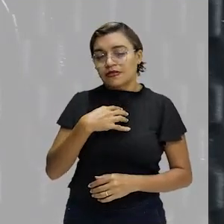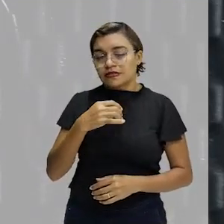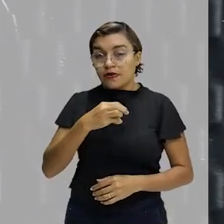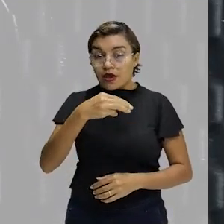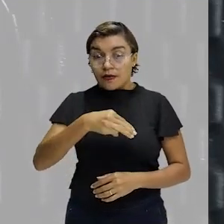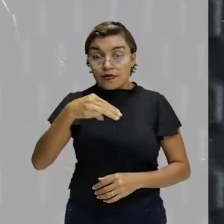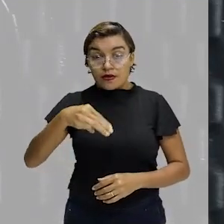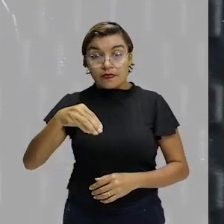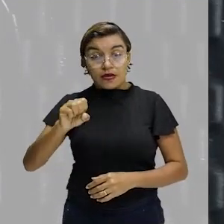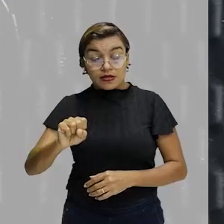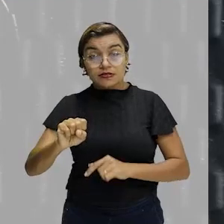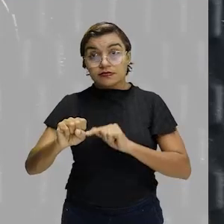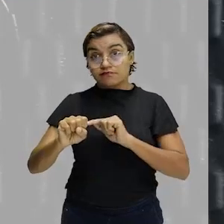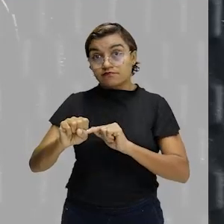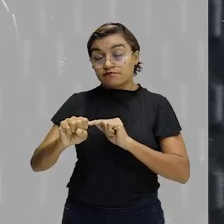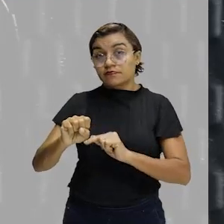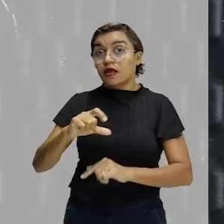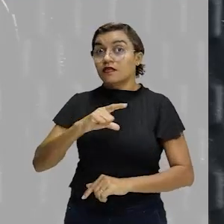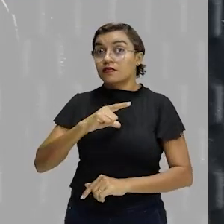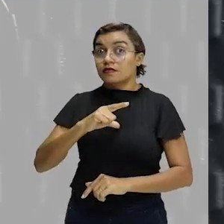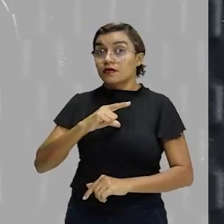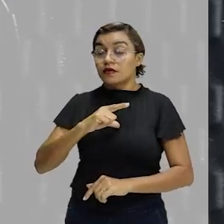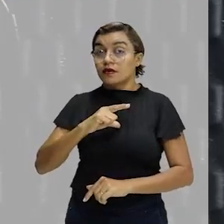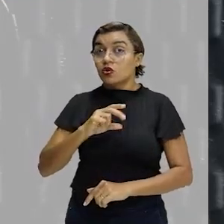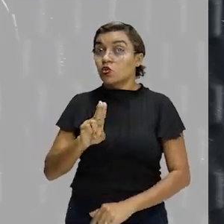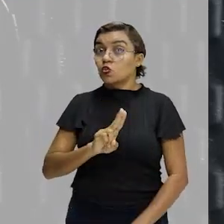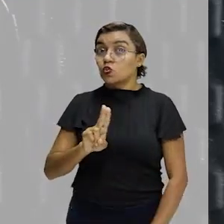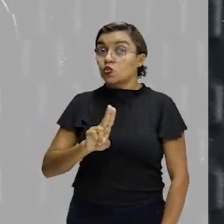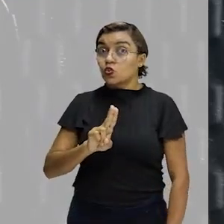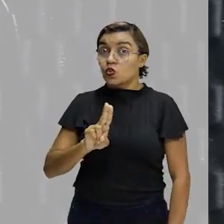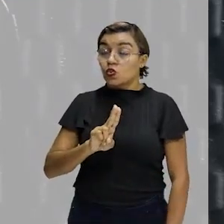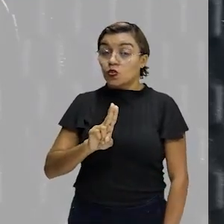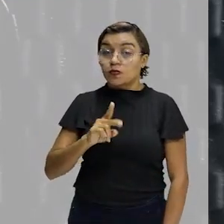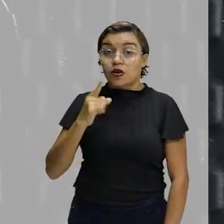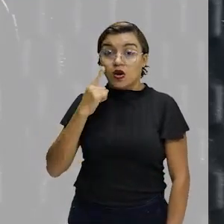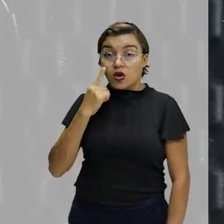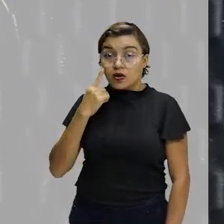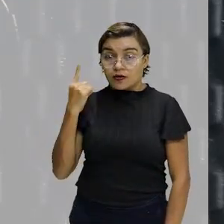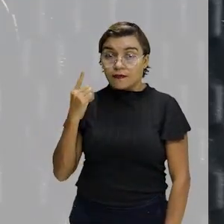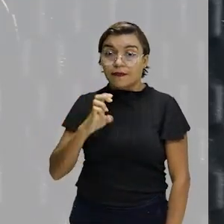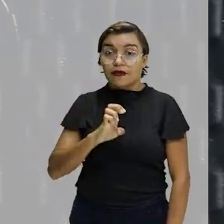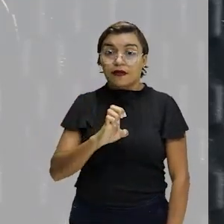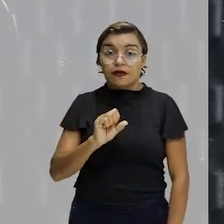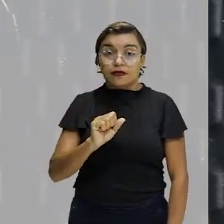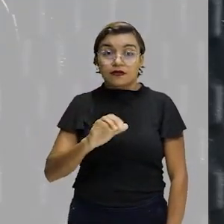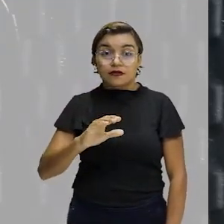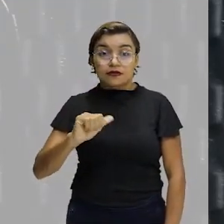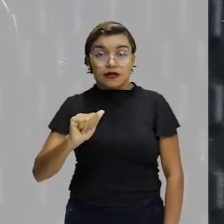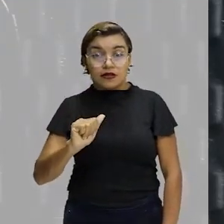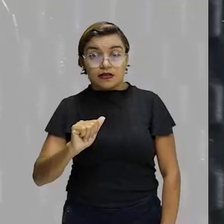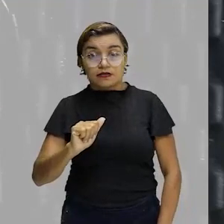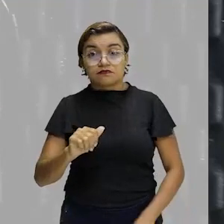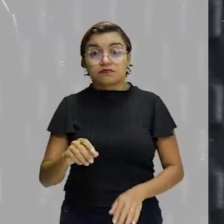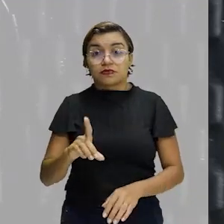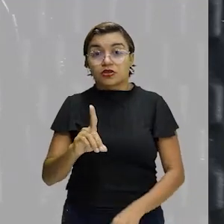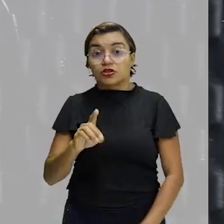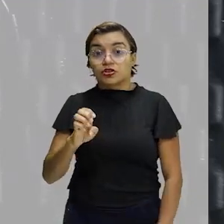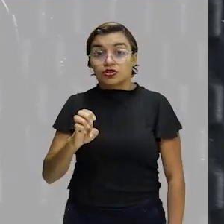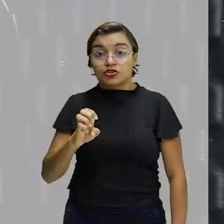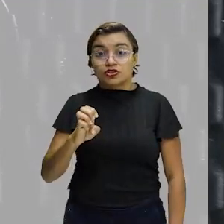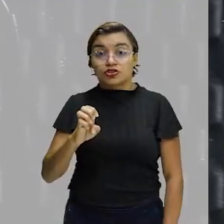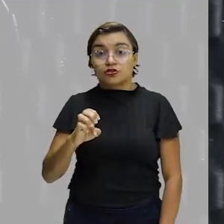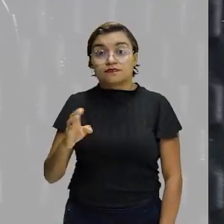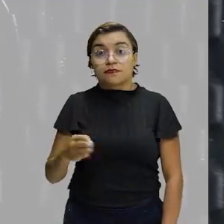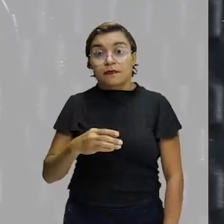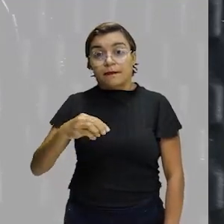tua atenção que a MMS, ela tem um nome, né, que no caso é escala de magnitude de momento. Ela,